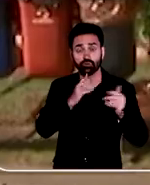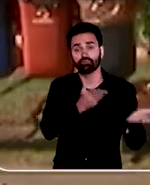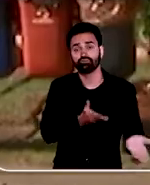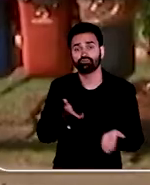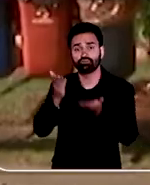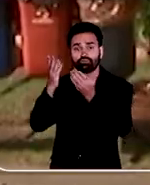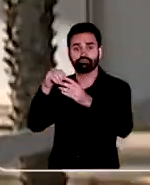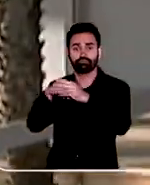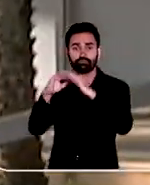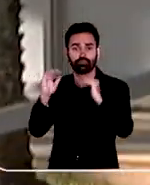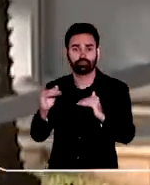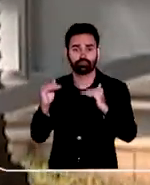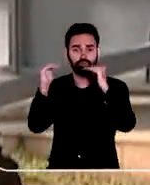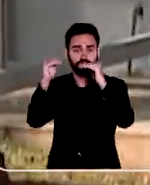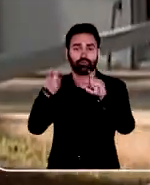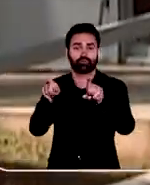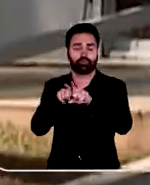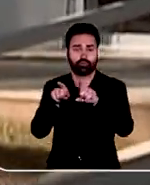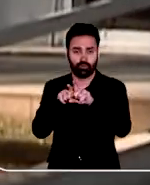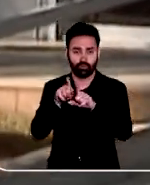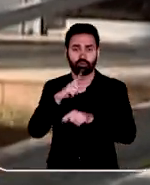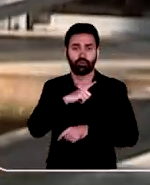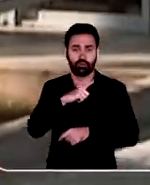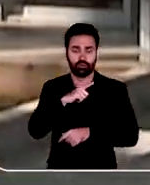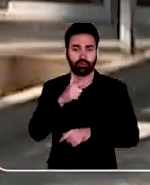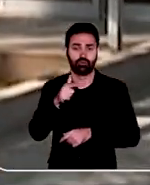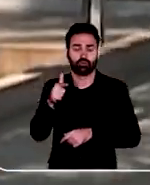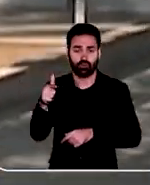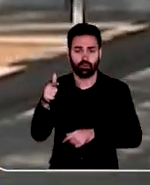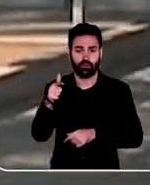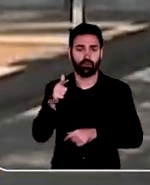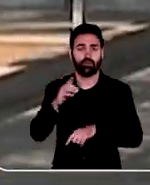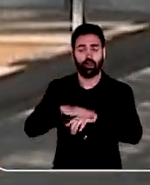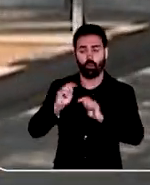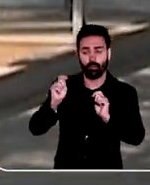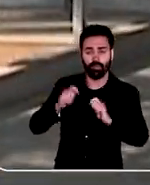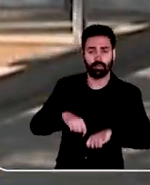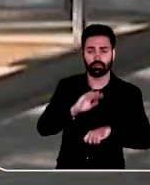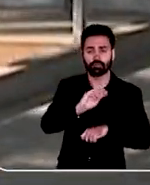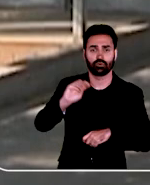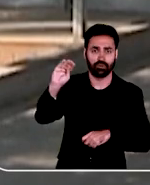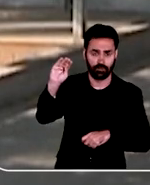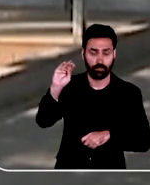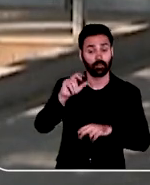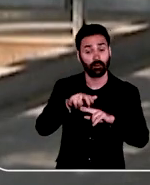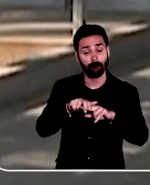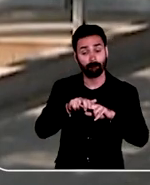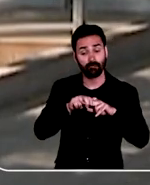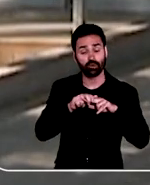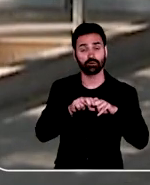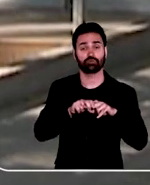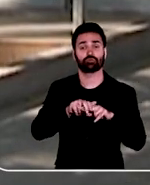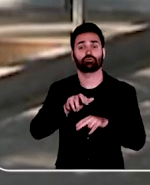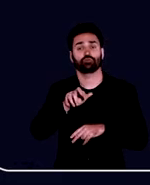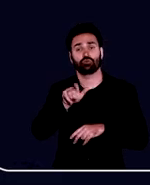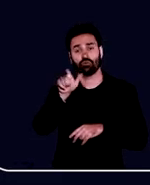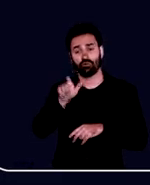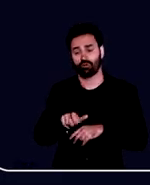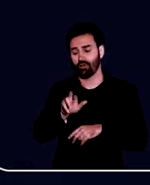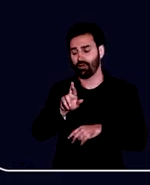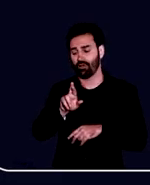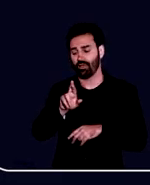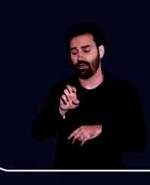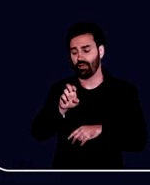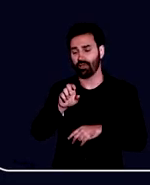em que todo processo foi remitido ao tribunal não havendo ilegalidade antes do deslocamento da competência o